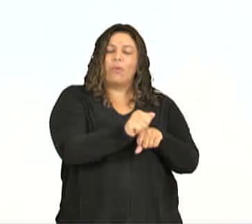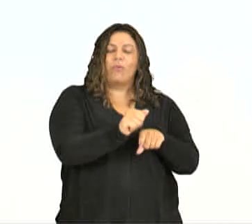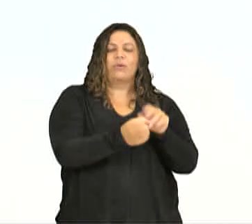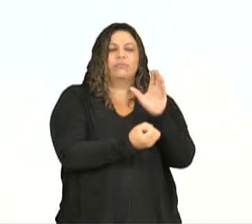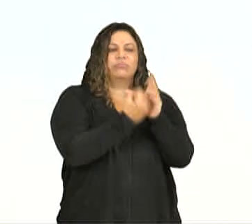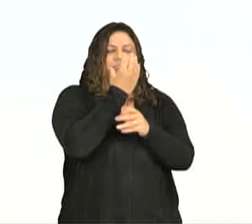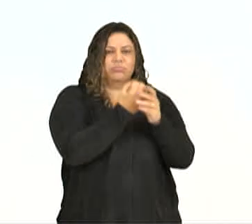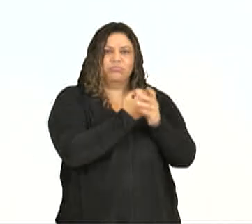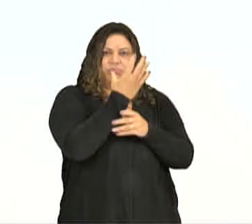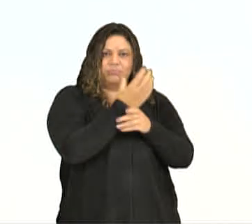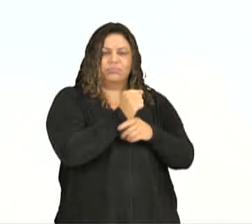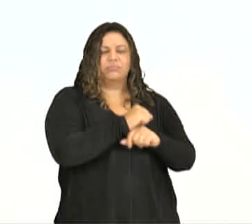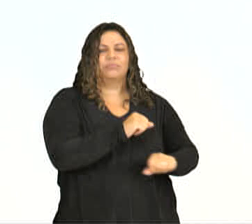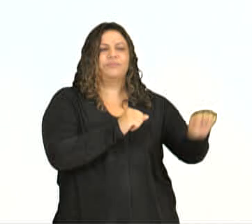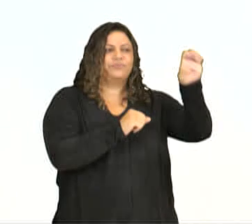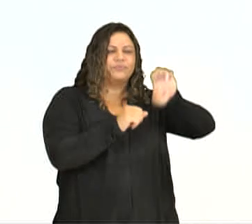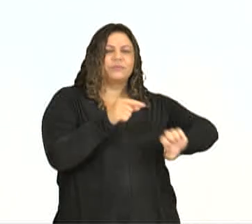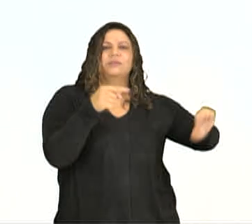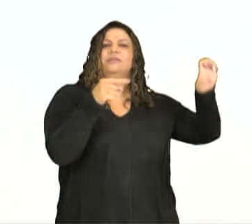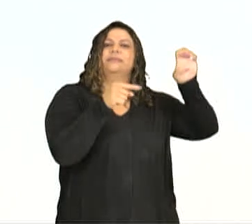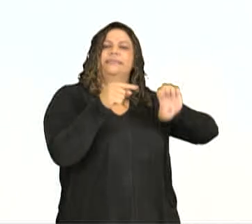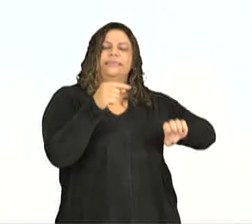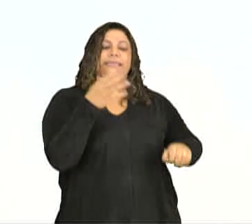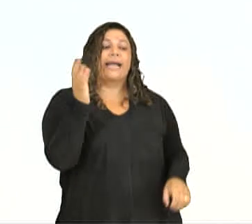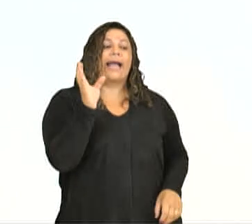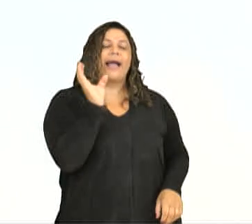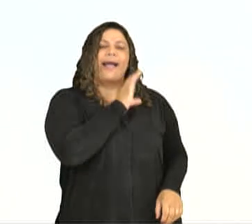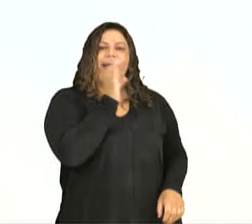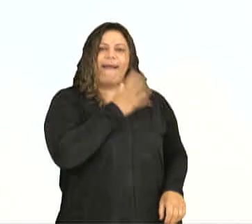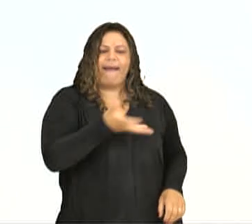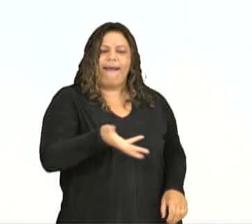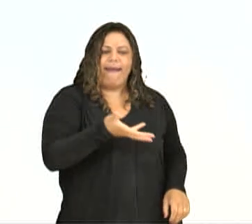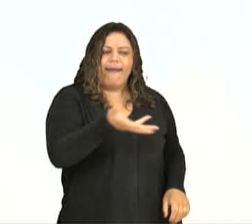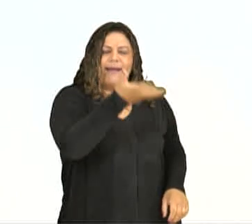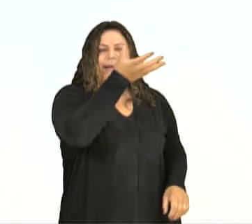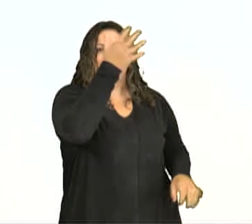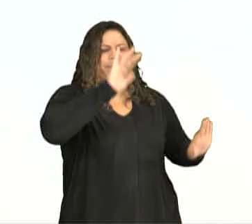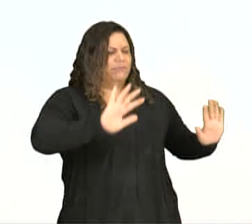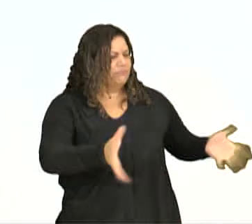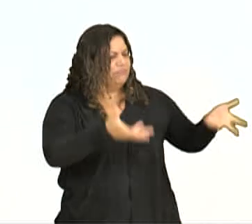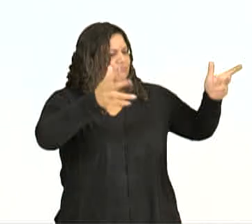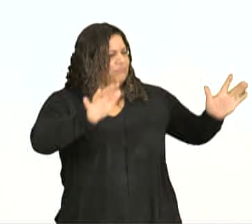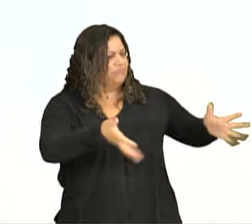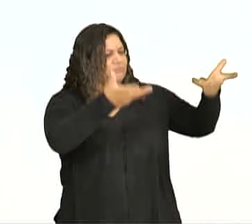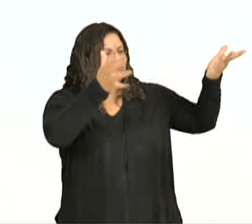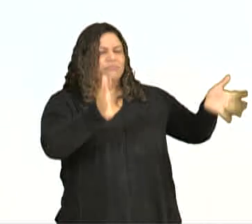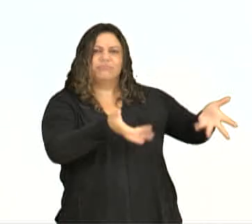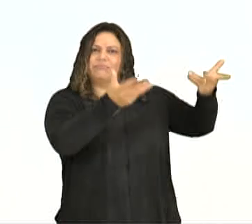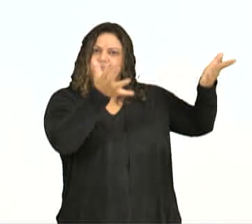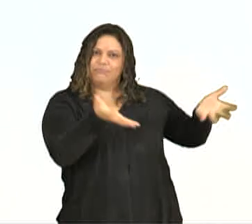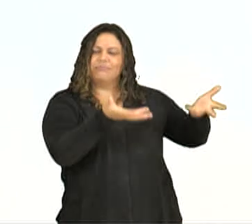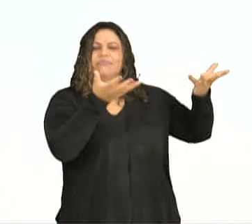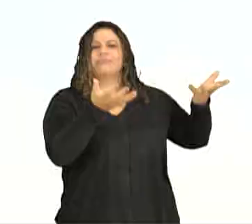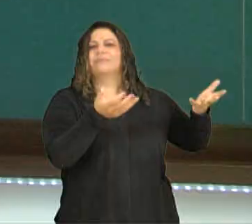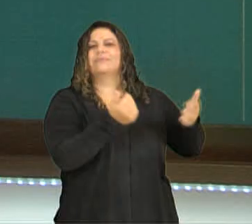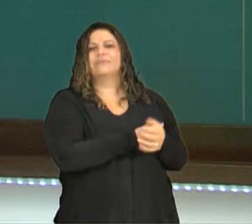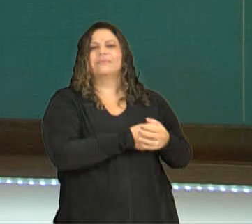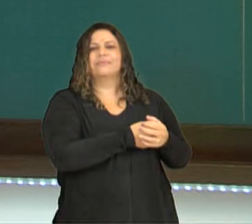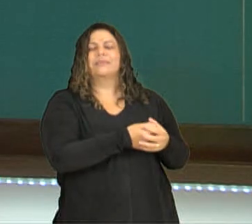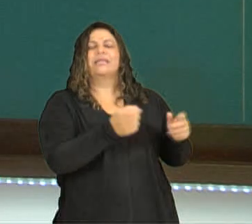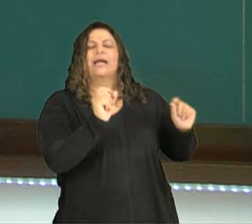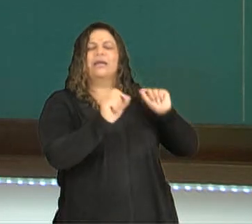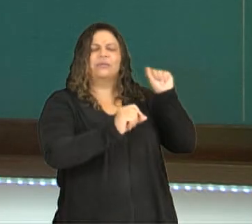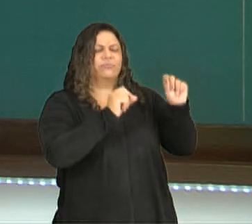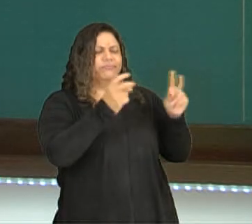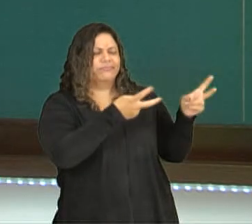folclóricas do leste europeu, é uma dança rápida, empolgante e divertida. Nesse contexto, a gente consegue